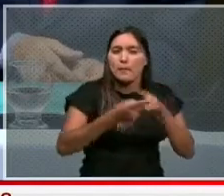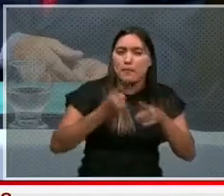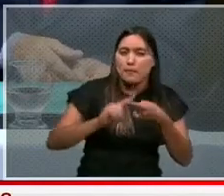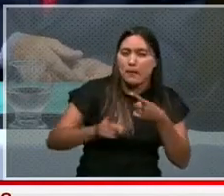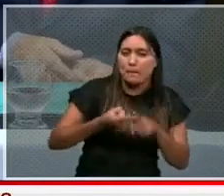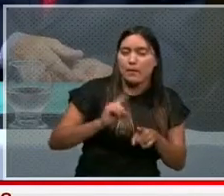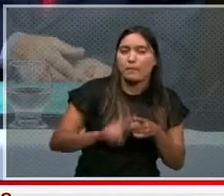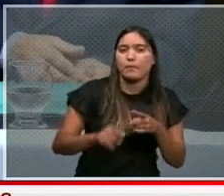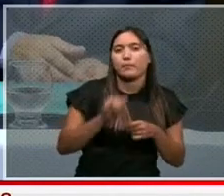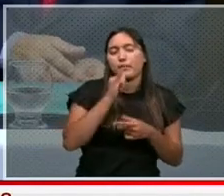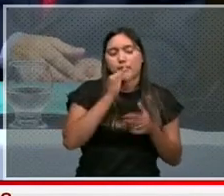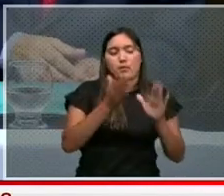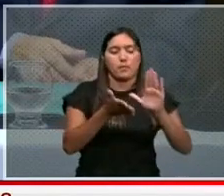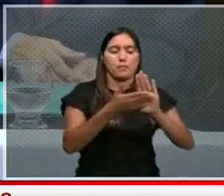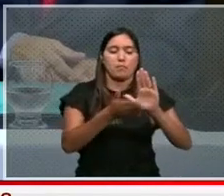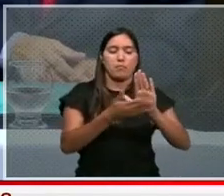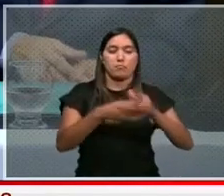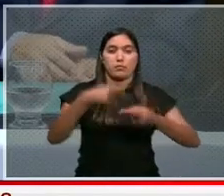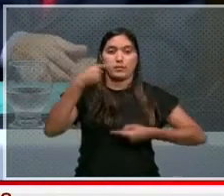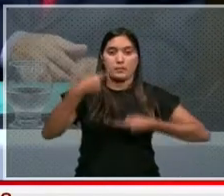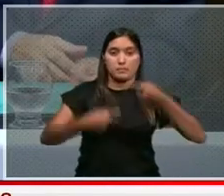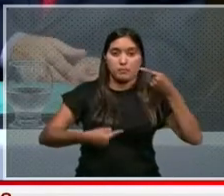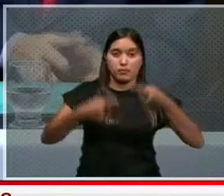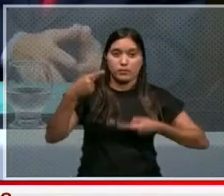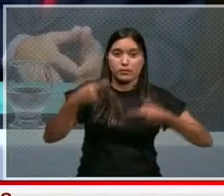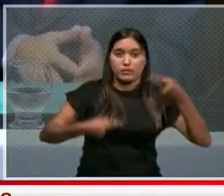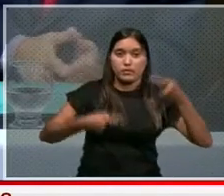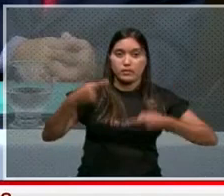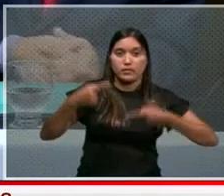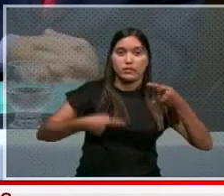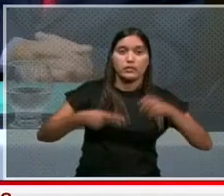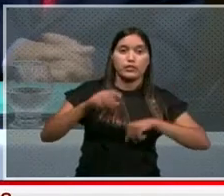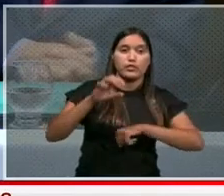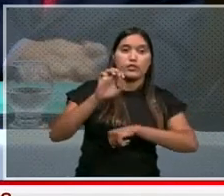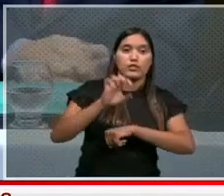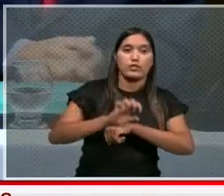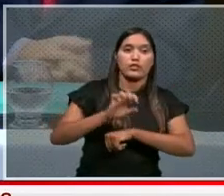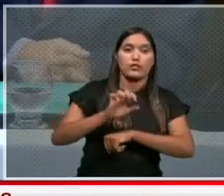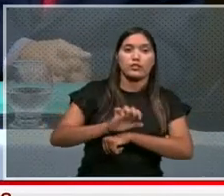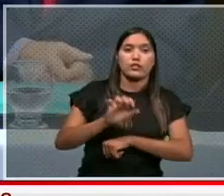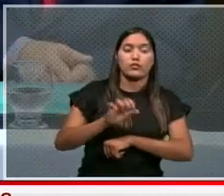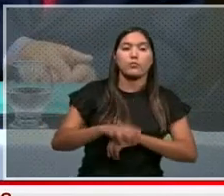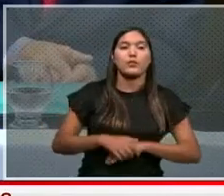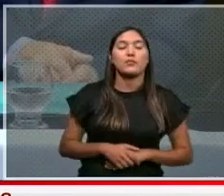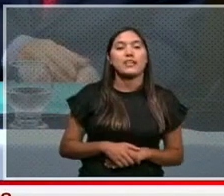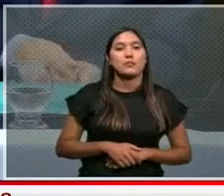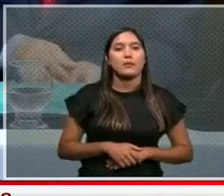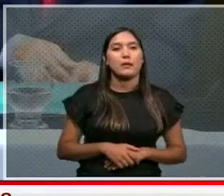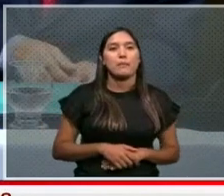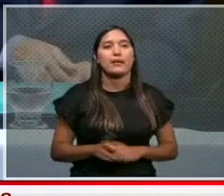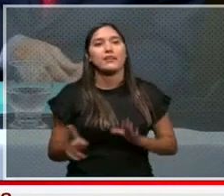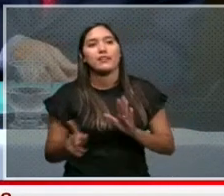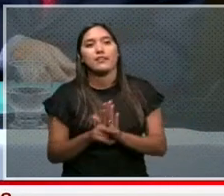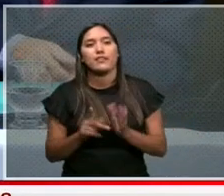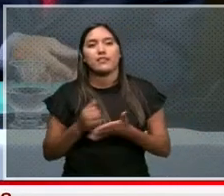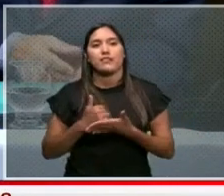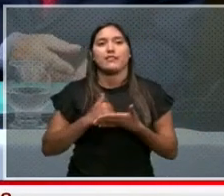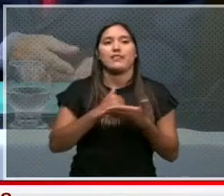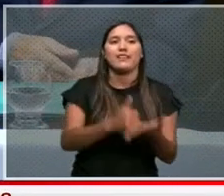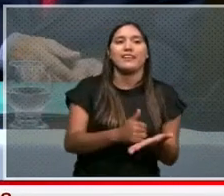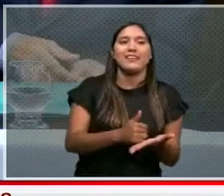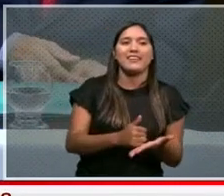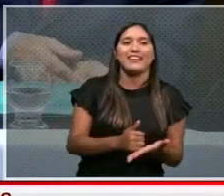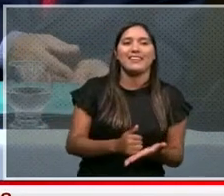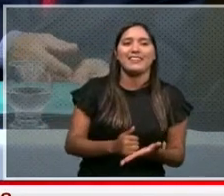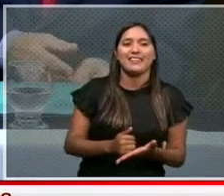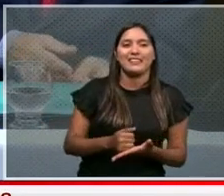desde a proposta de política estadual de assistência técnica extensão Rural